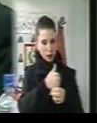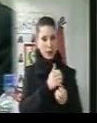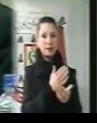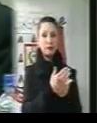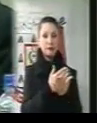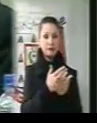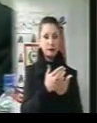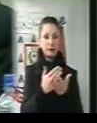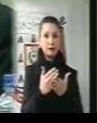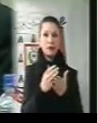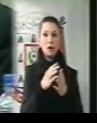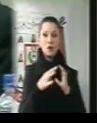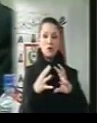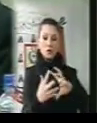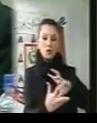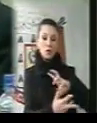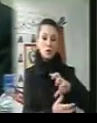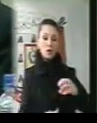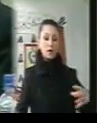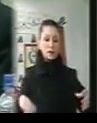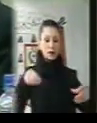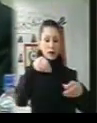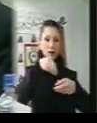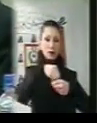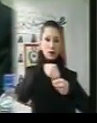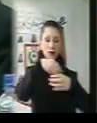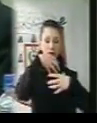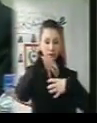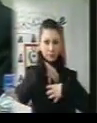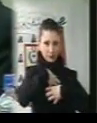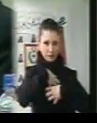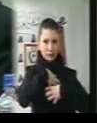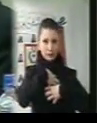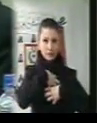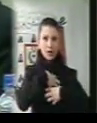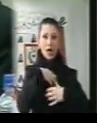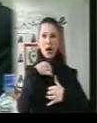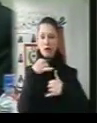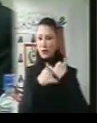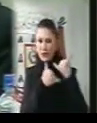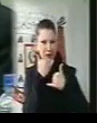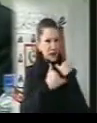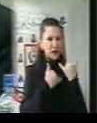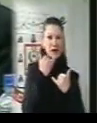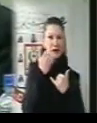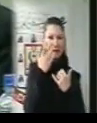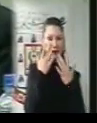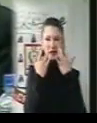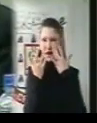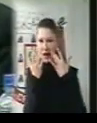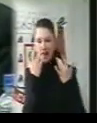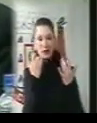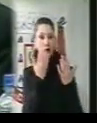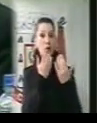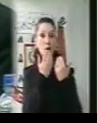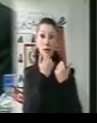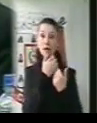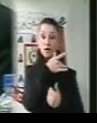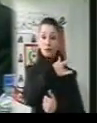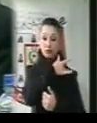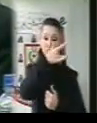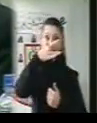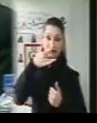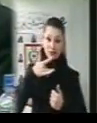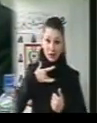é o inverso dentro de mim, tratando de uma forma muito divertida o tema alimentação saudável, com